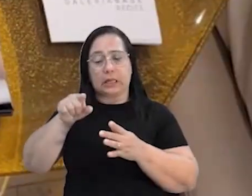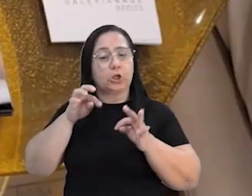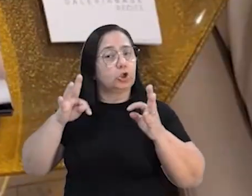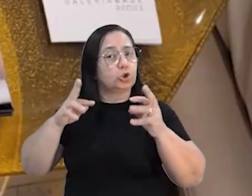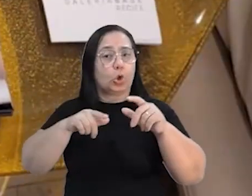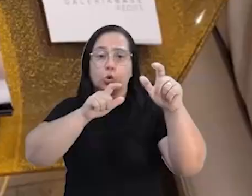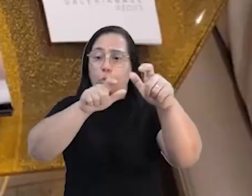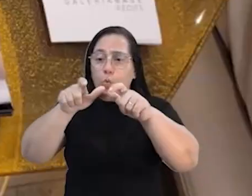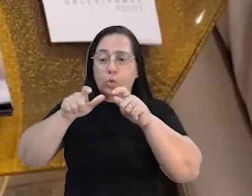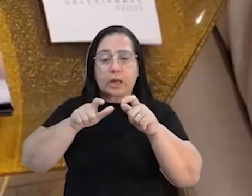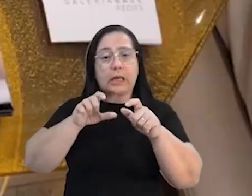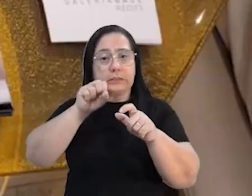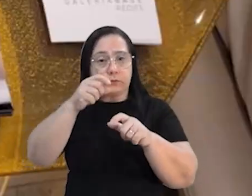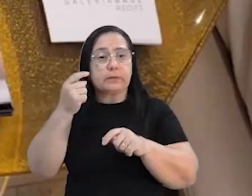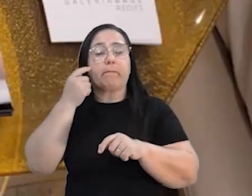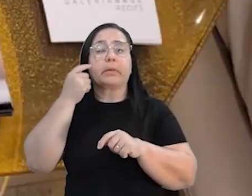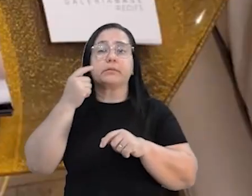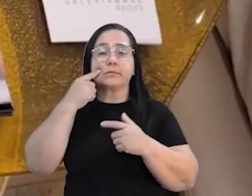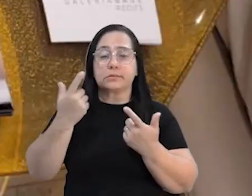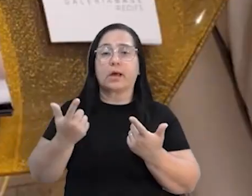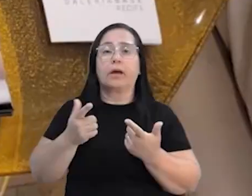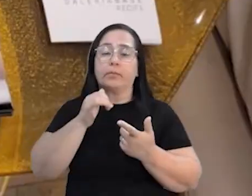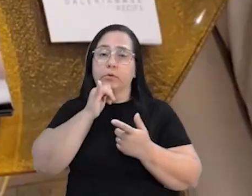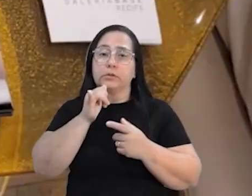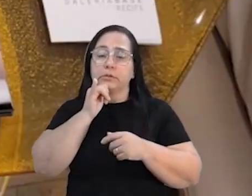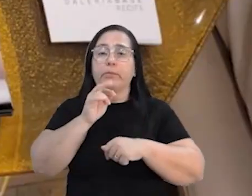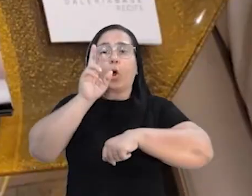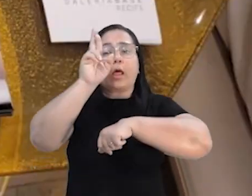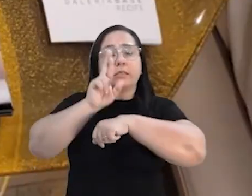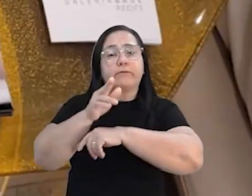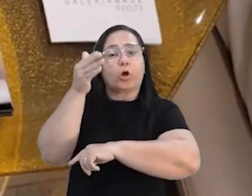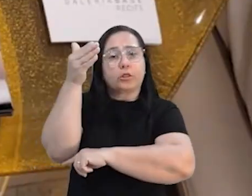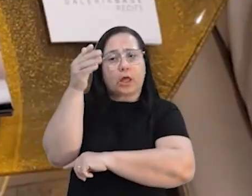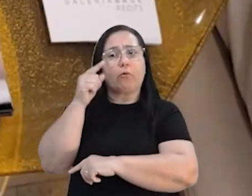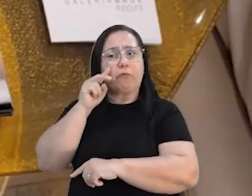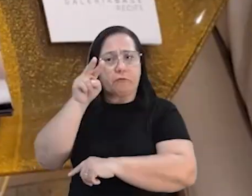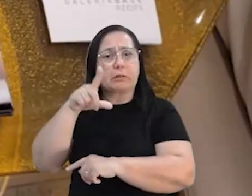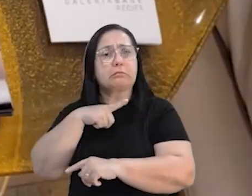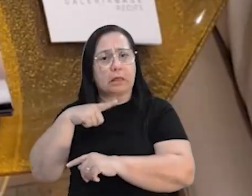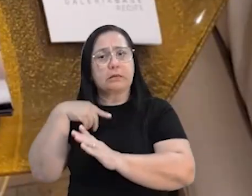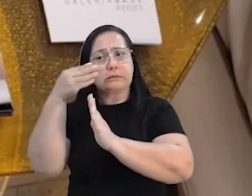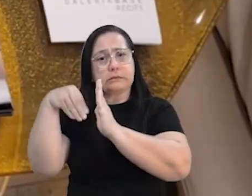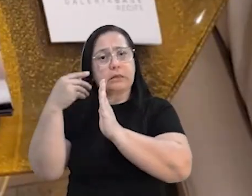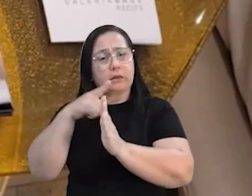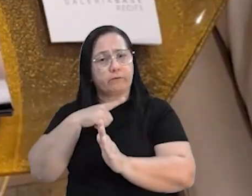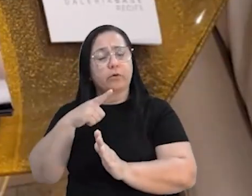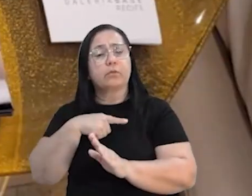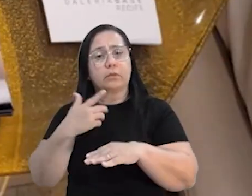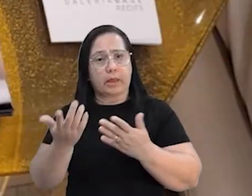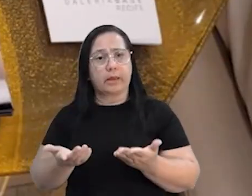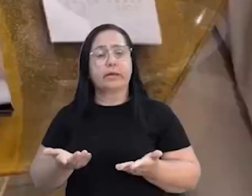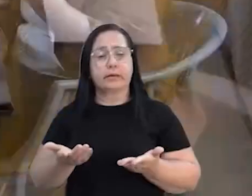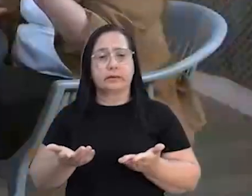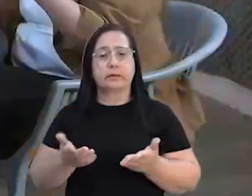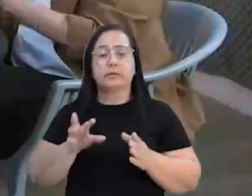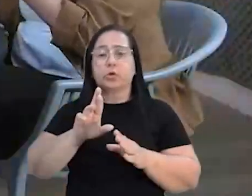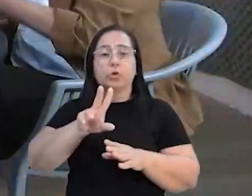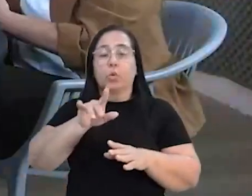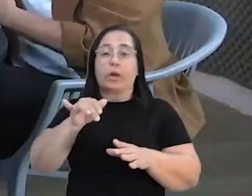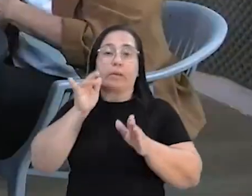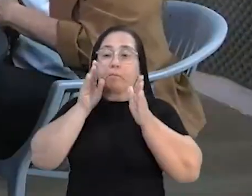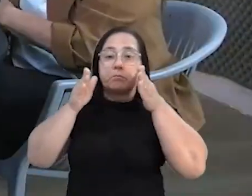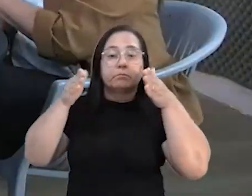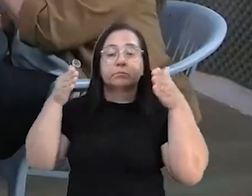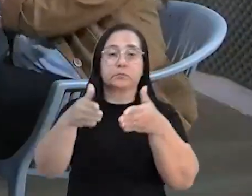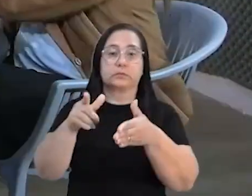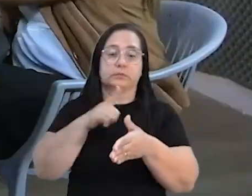todo canto. Se você fizer uma reserva, for no hotel, aí vai estar lá. Vai estar lá. Vai estar lá, isso aí. Então, não é que